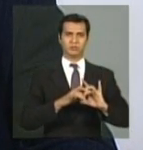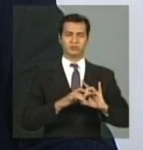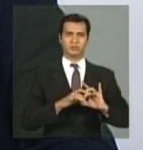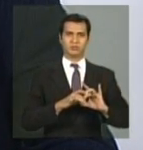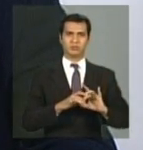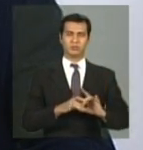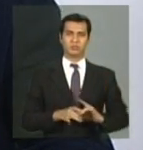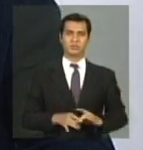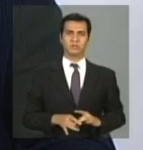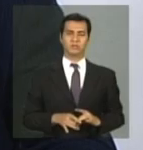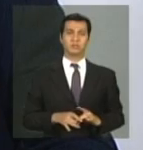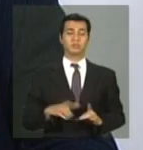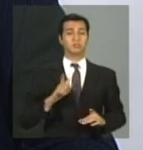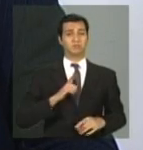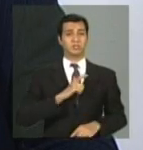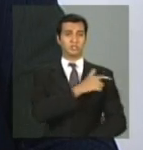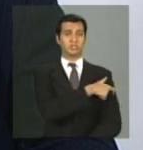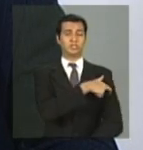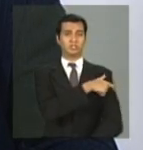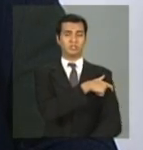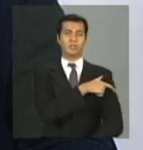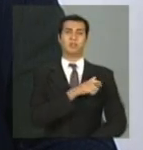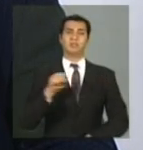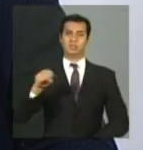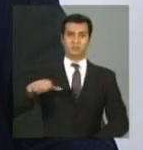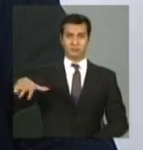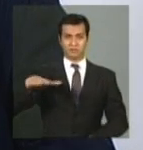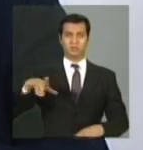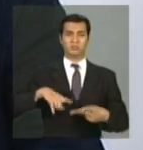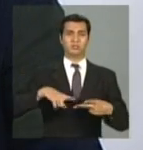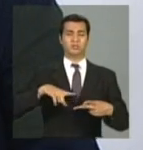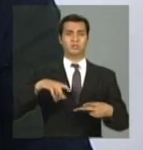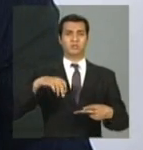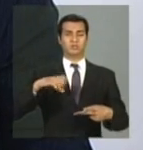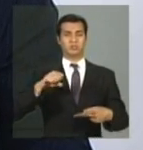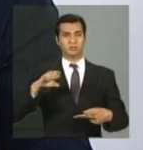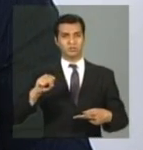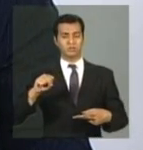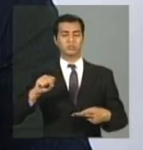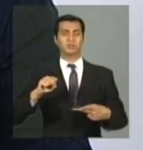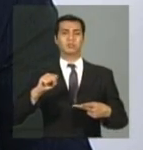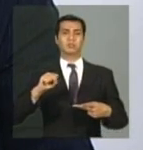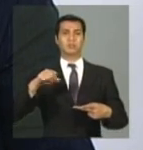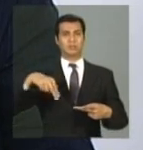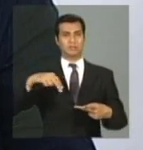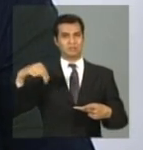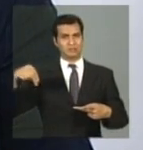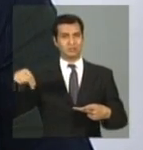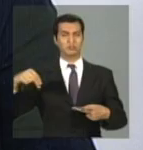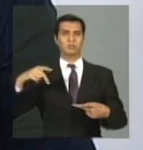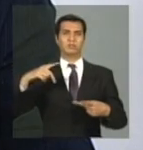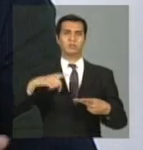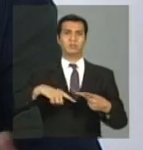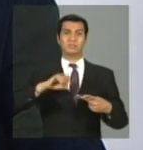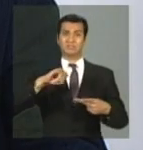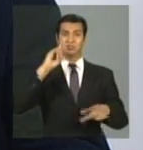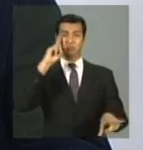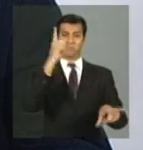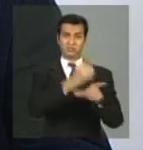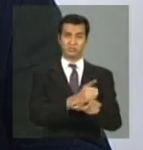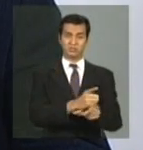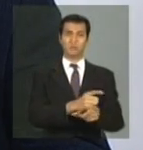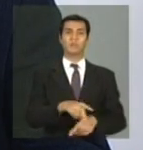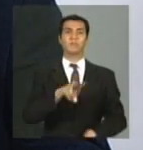com gestores da assistência, os OMMs, se encontrarem, tá, e